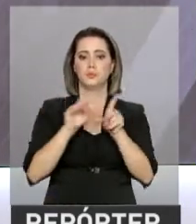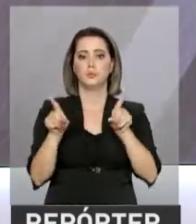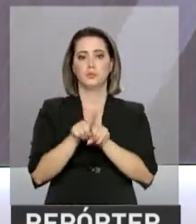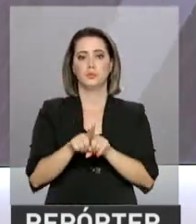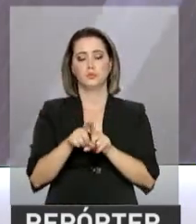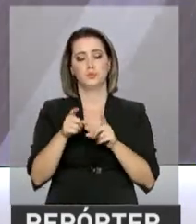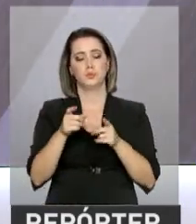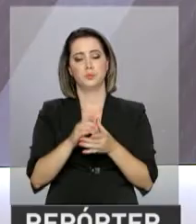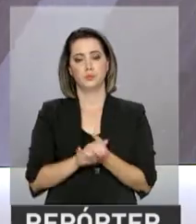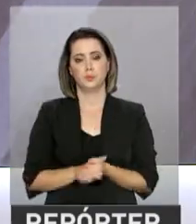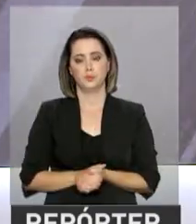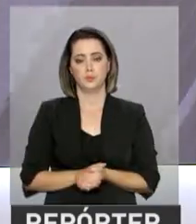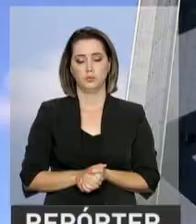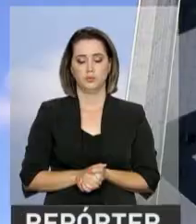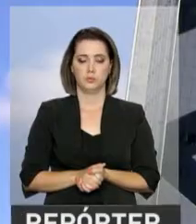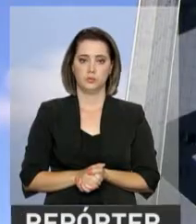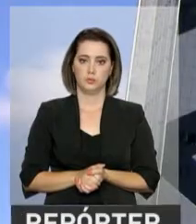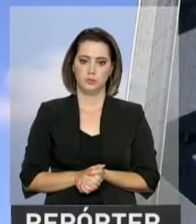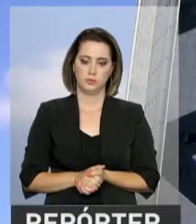e gestão